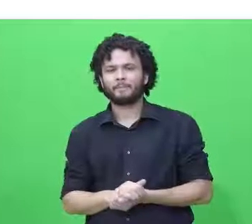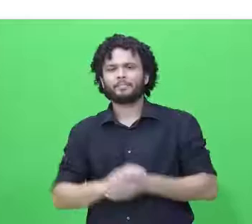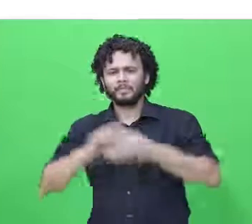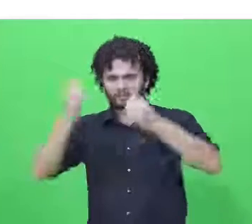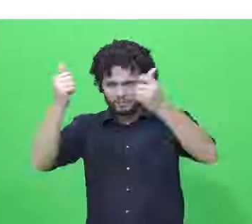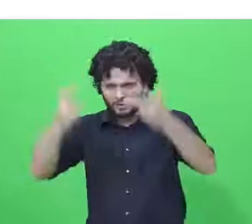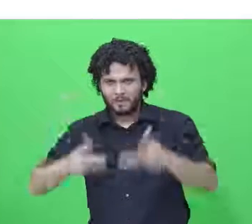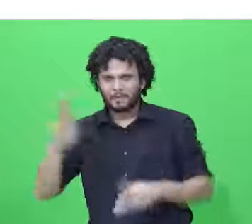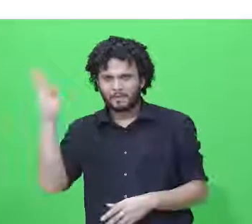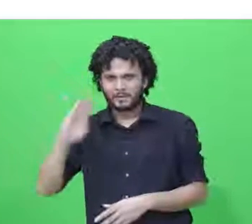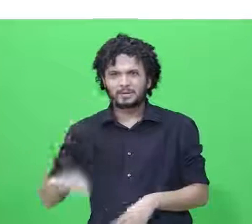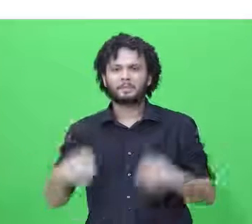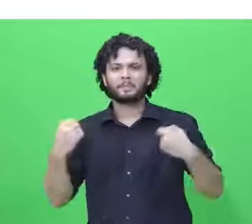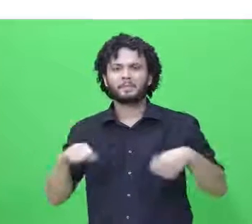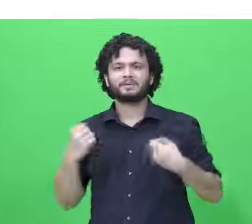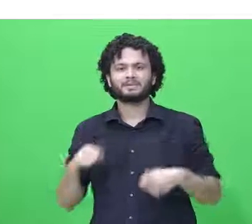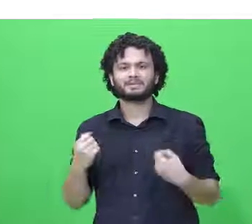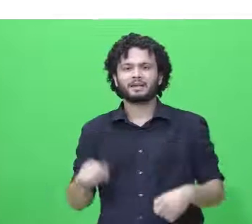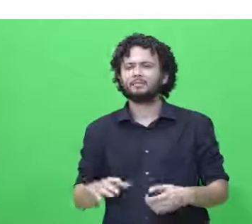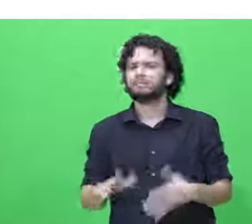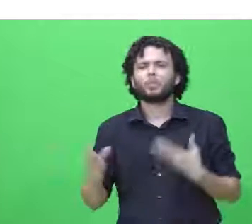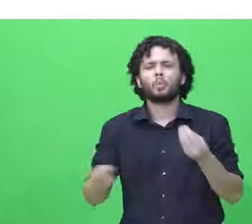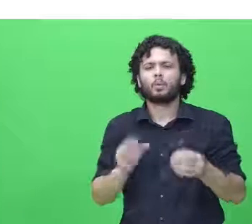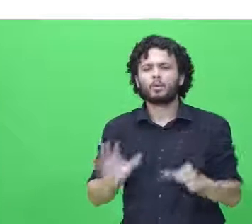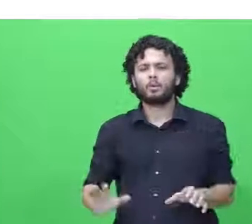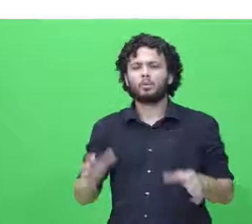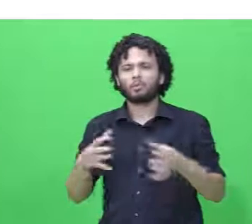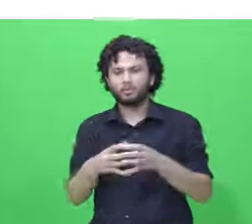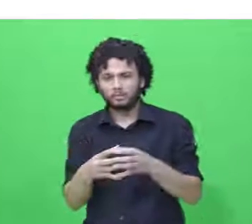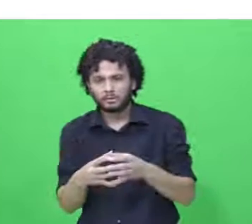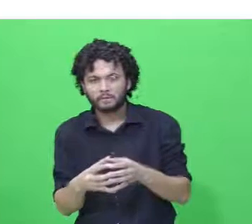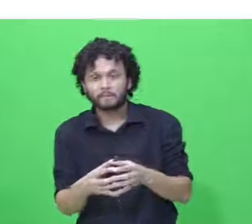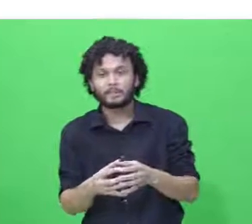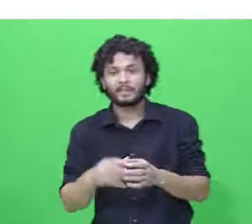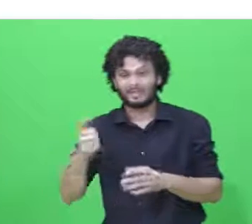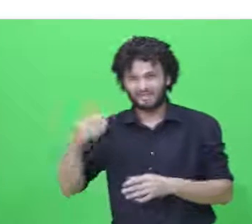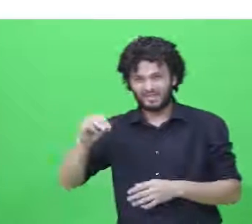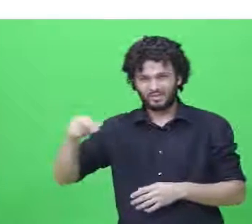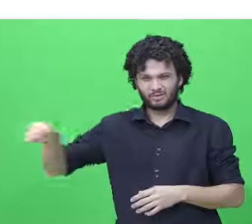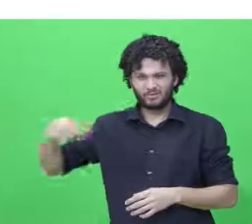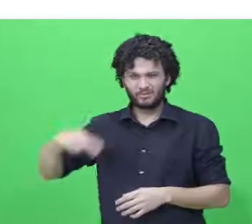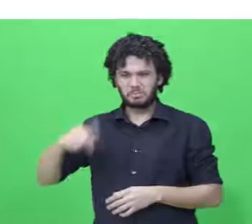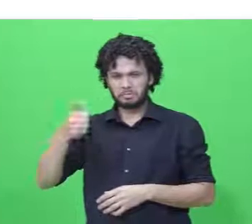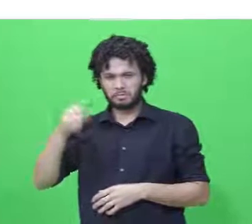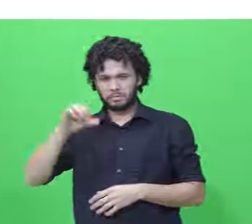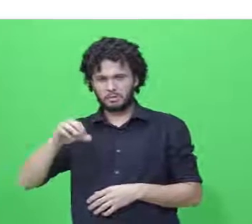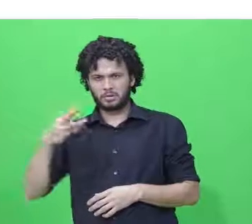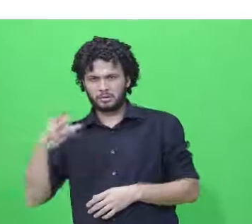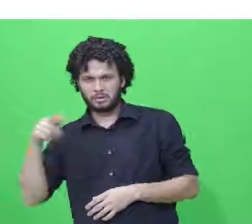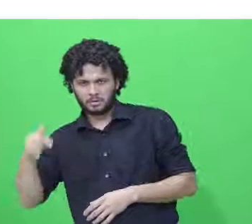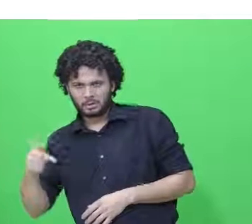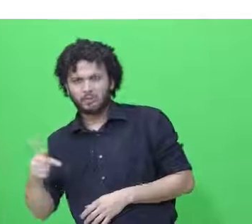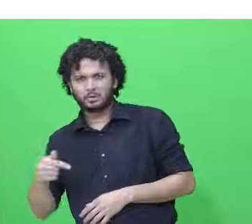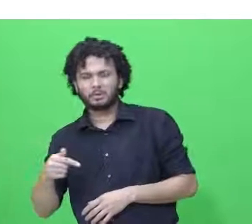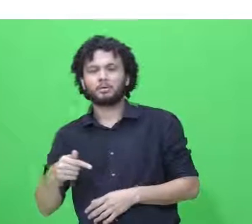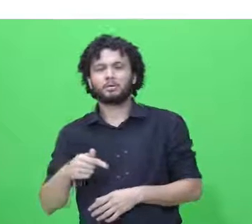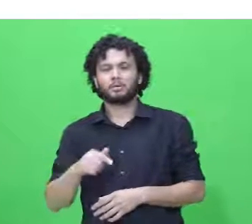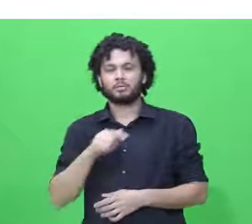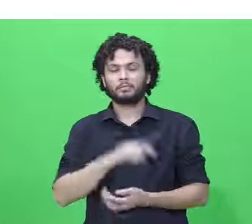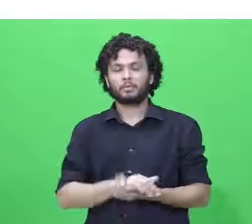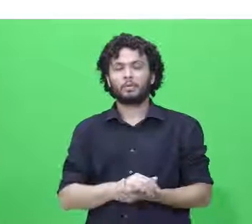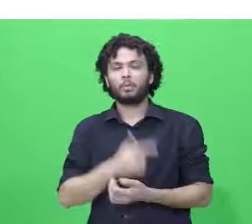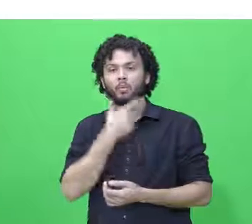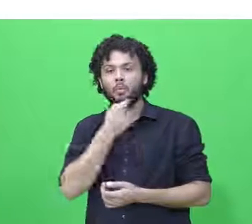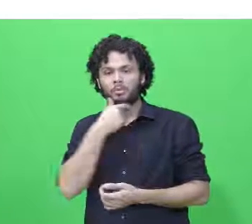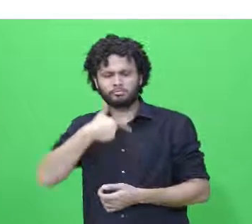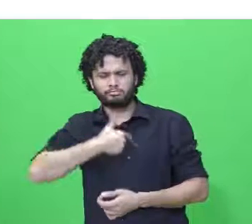Dizendo que o Brasil precisava se livrar da ameaça comunista, em 10 de novembro de 1937, Getúlio Vargas desfechou um duro